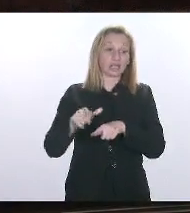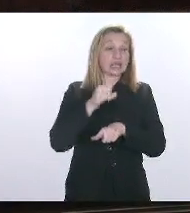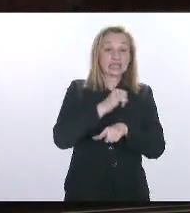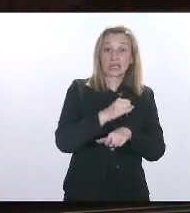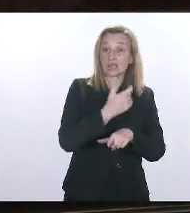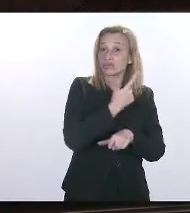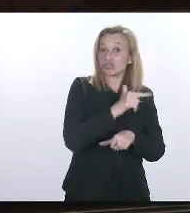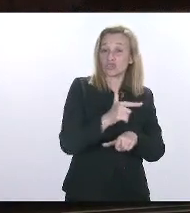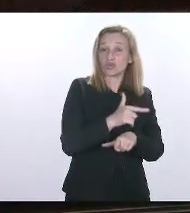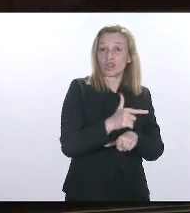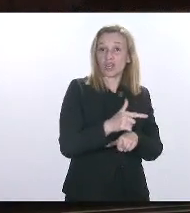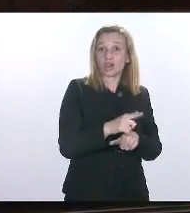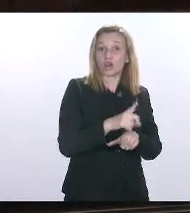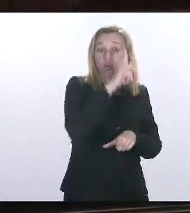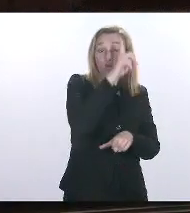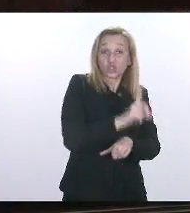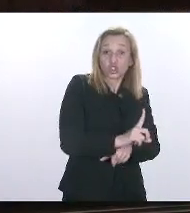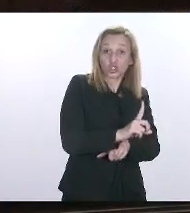garantir, né,